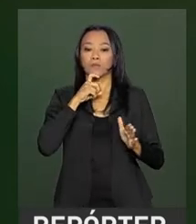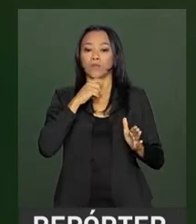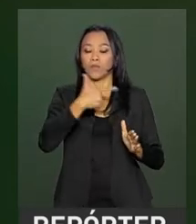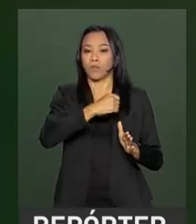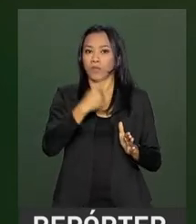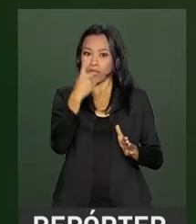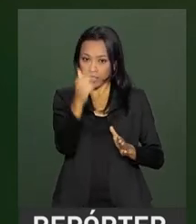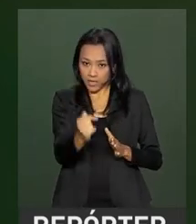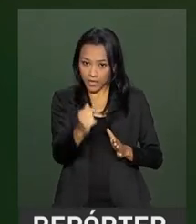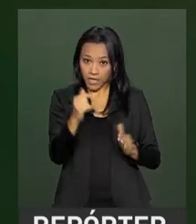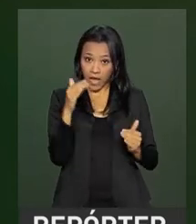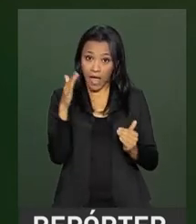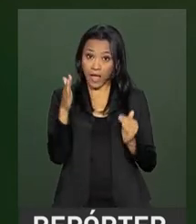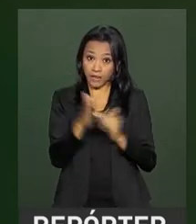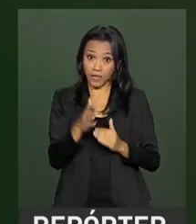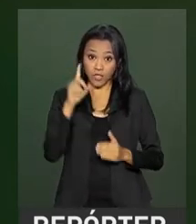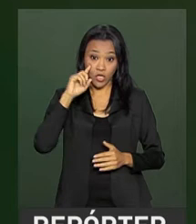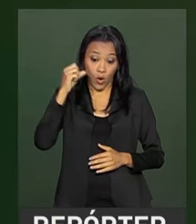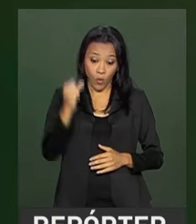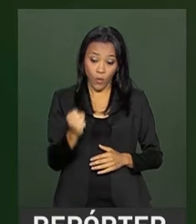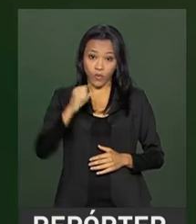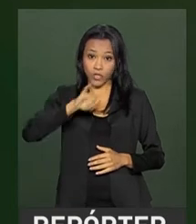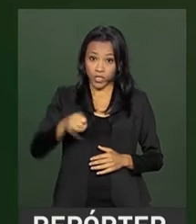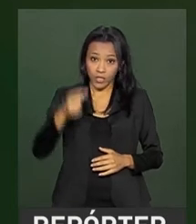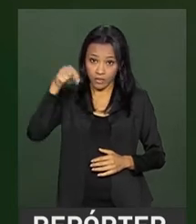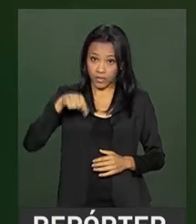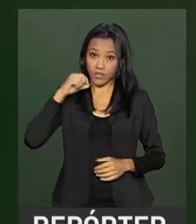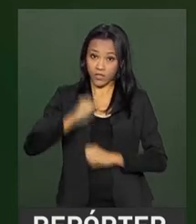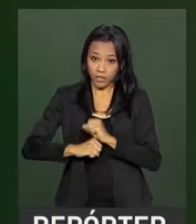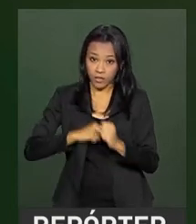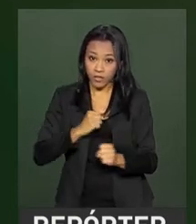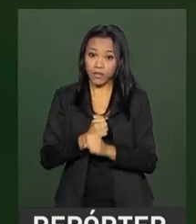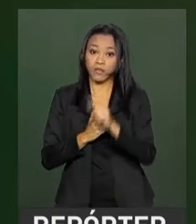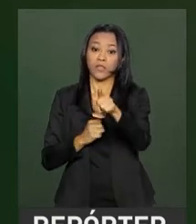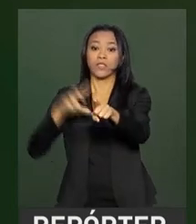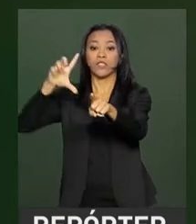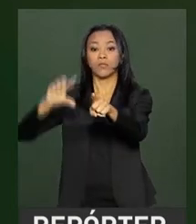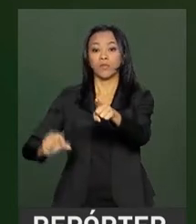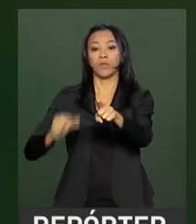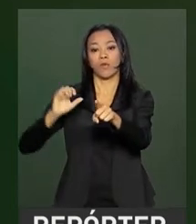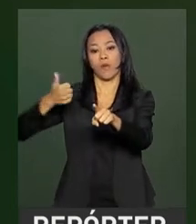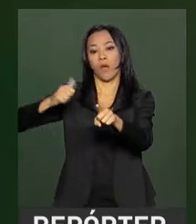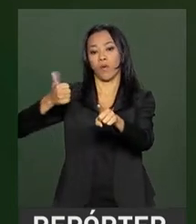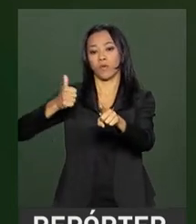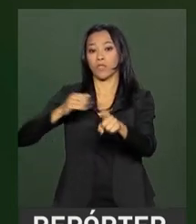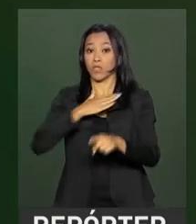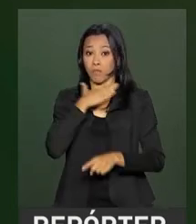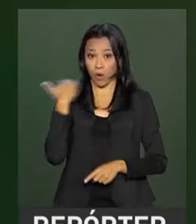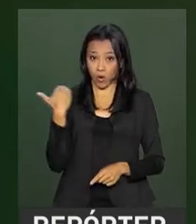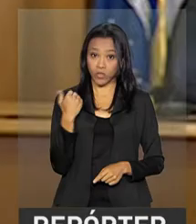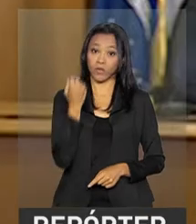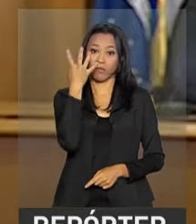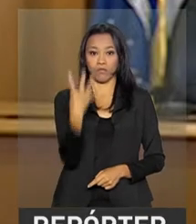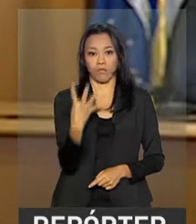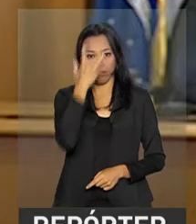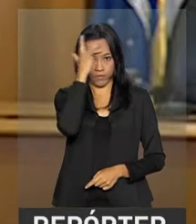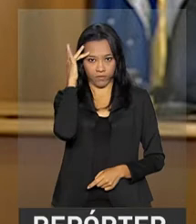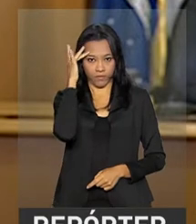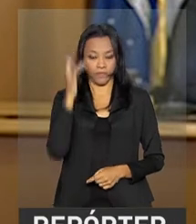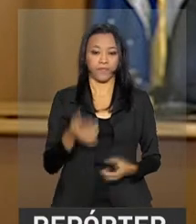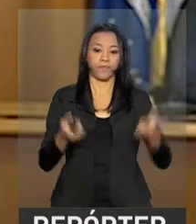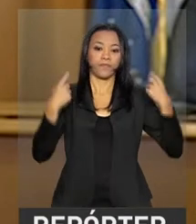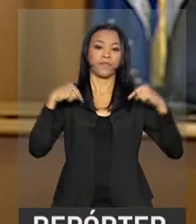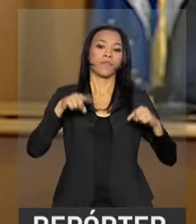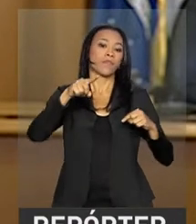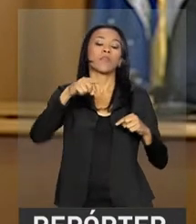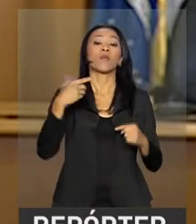8 de janeiro deste ano o número de casos confirmados caiu para 11 de mortes para 4 o governo se